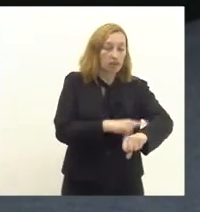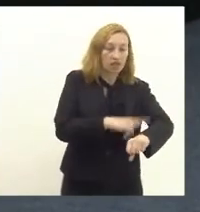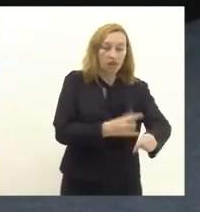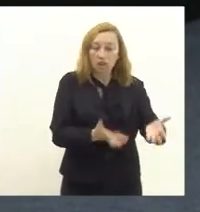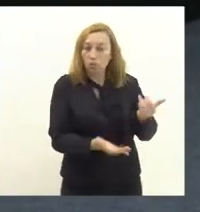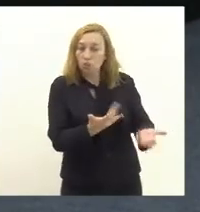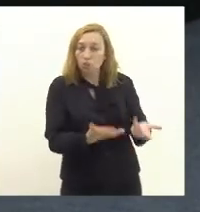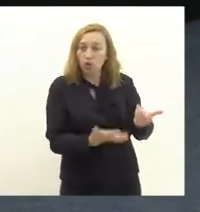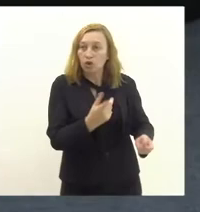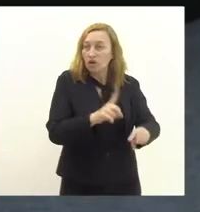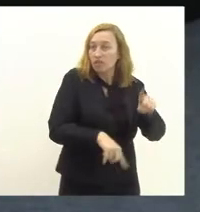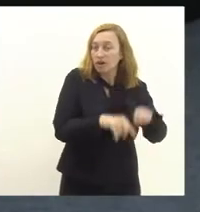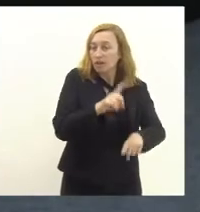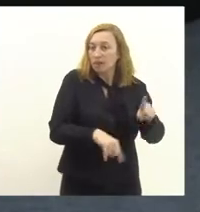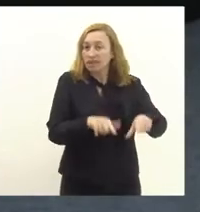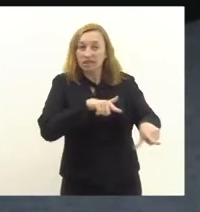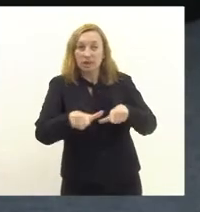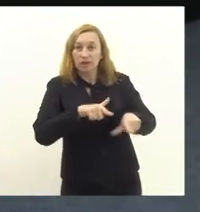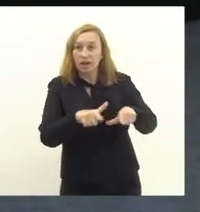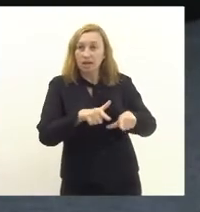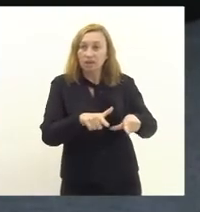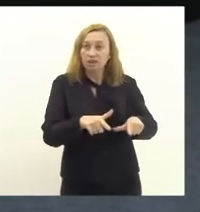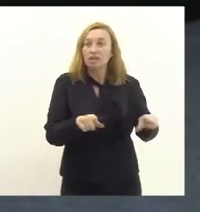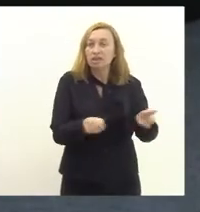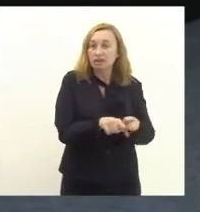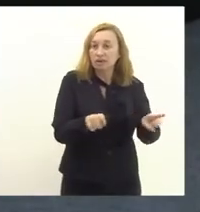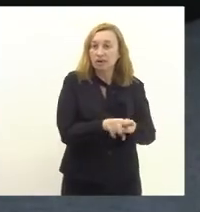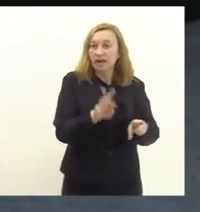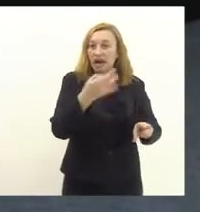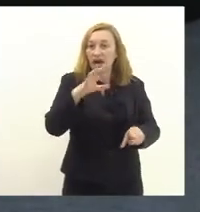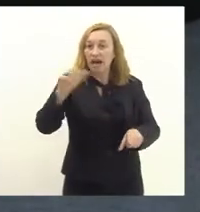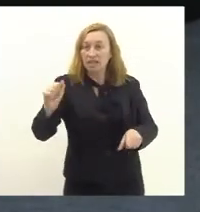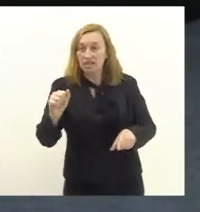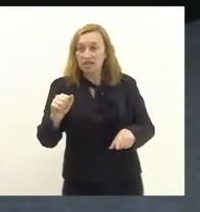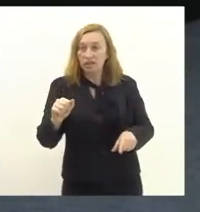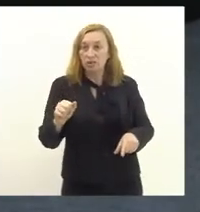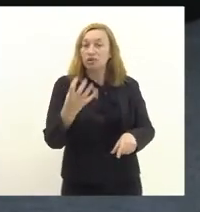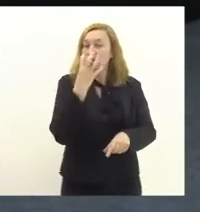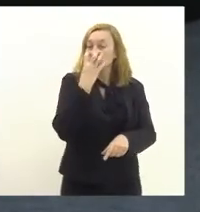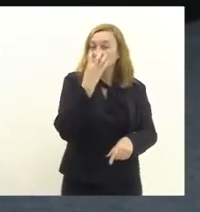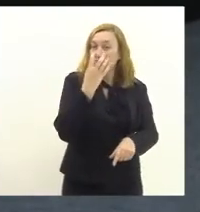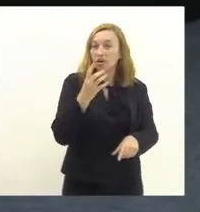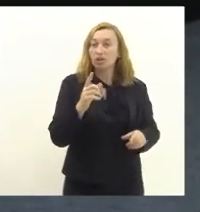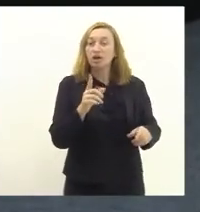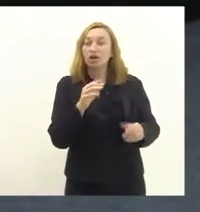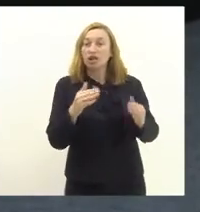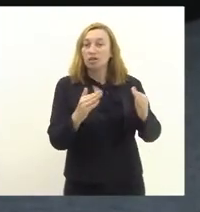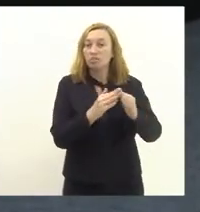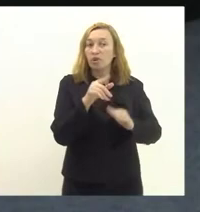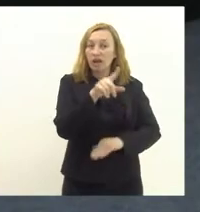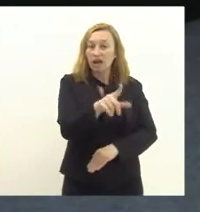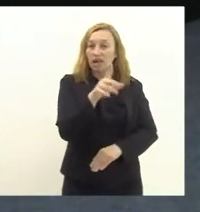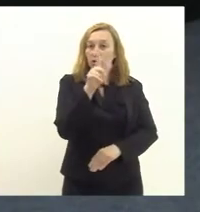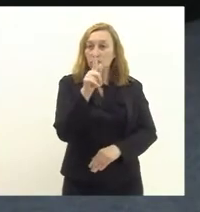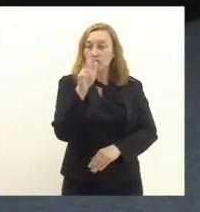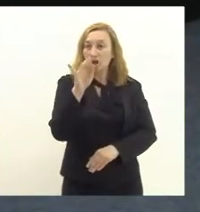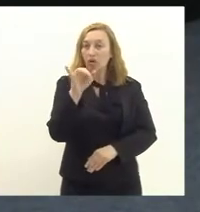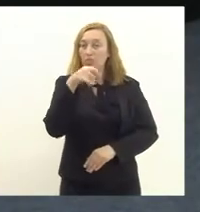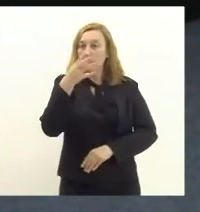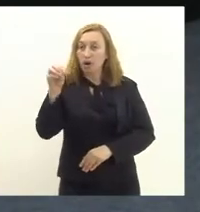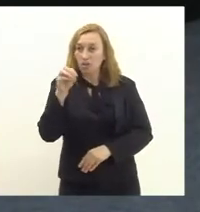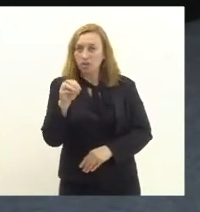as ferramentas de trabalho, até mesmo a ração dos animais que moram no galpão da cooperativa. E não há